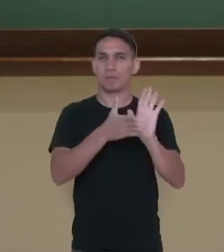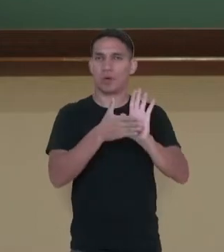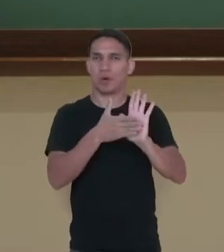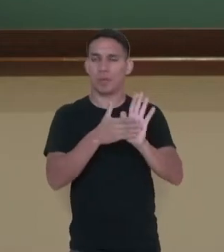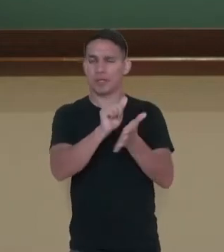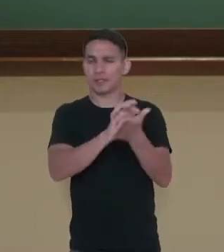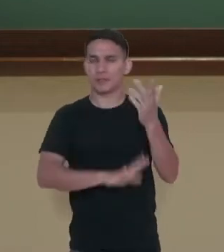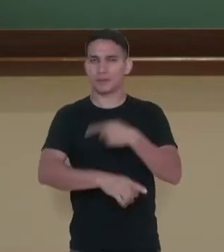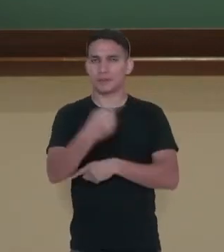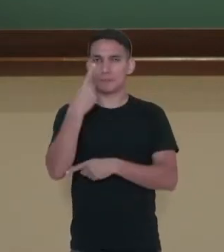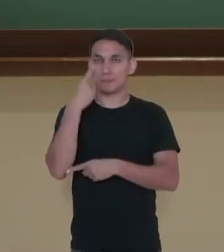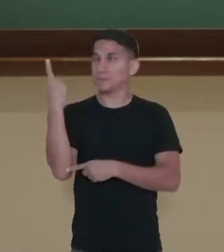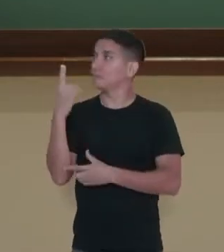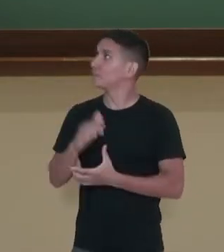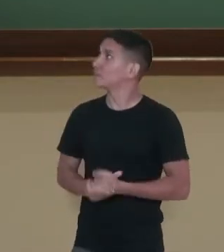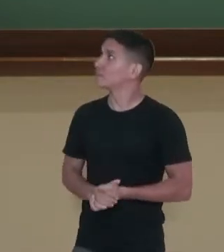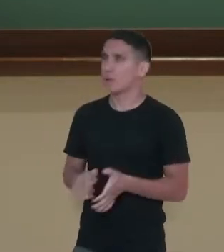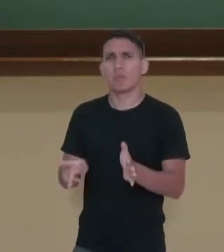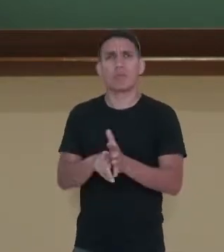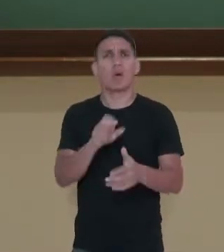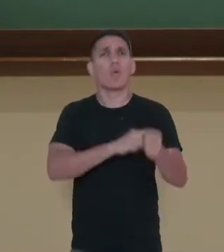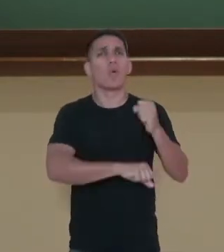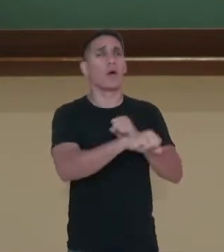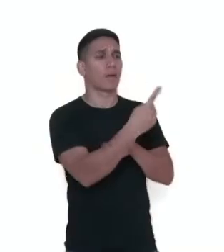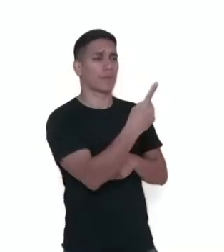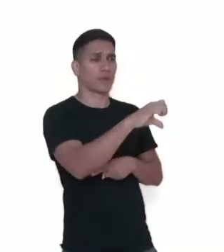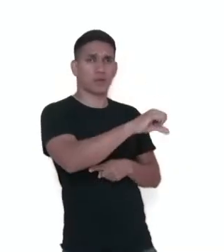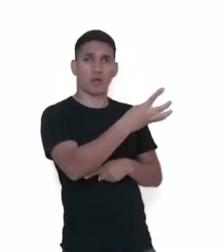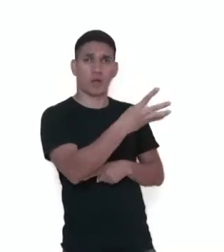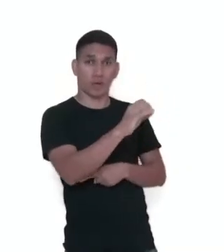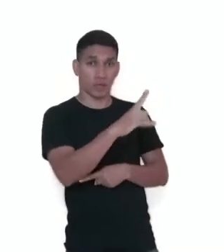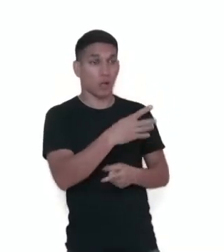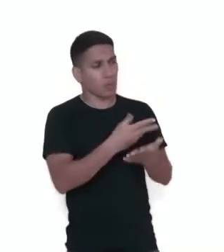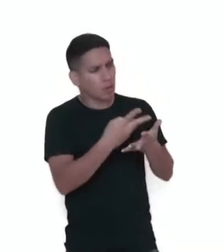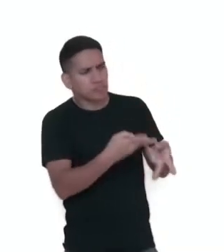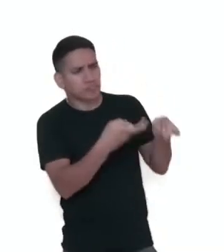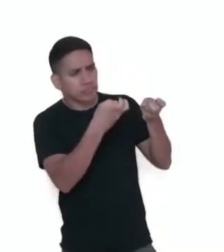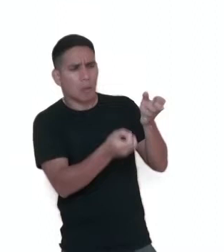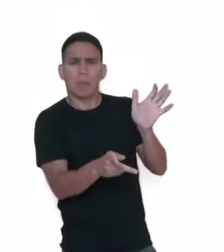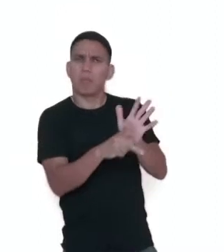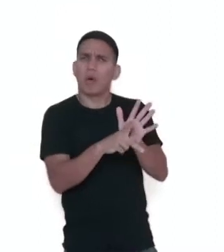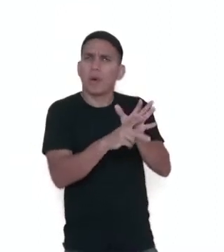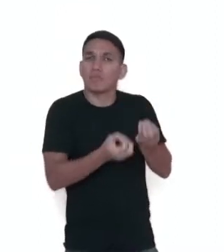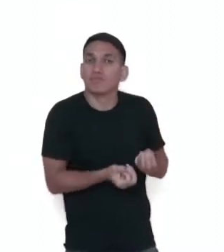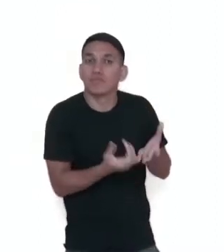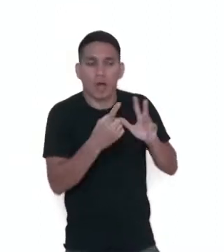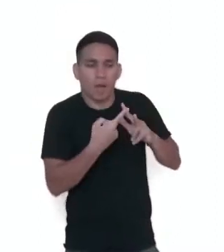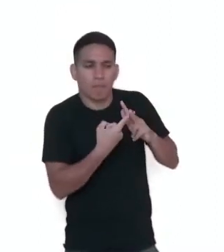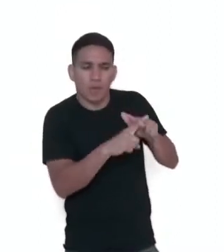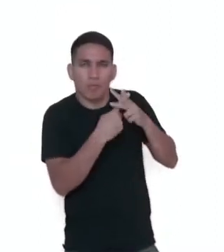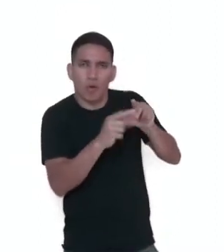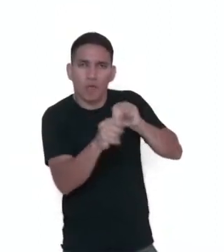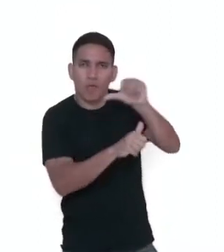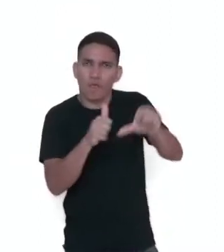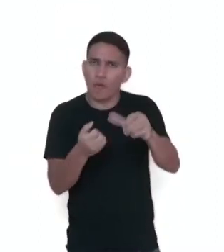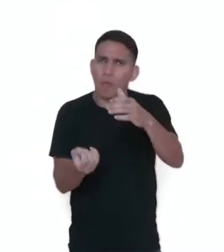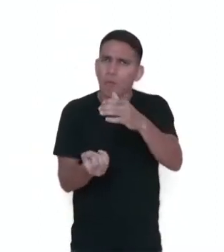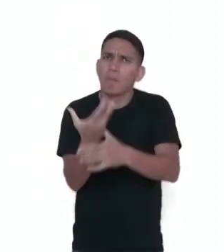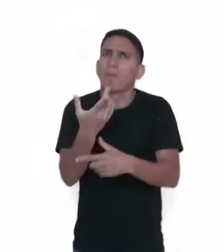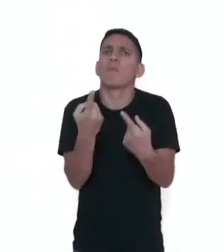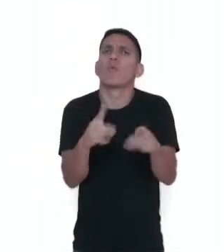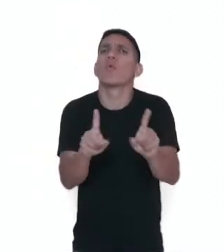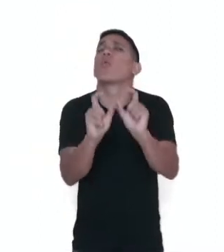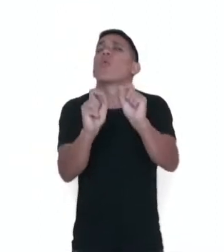primeira atividade? Desde os anos 1940, vemos surgir manifestações de reinvenção da música, o que